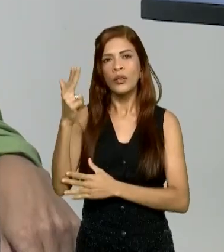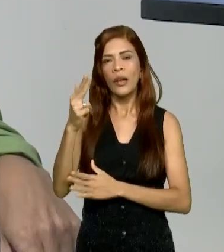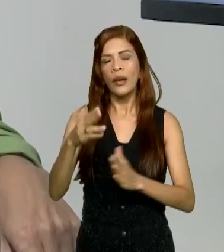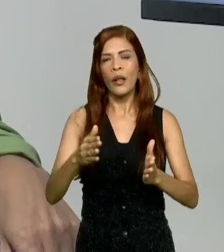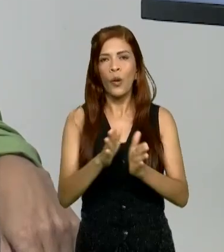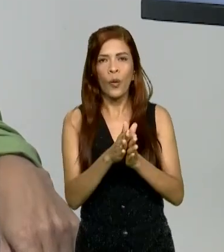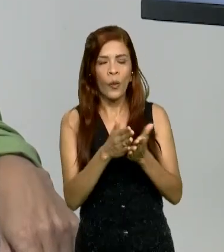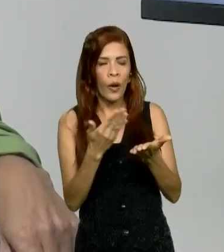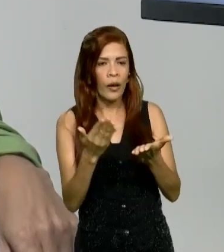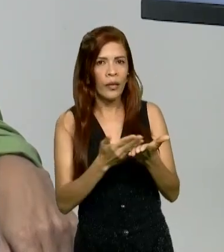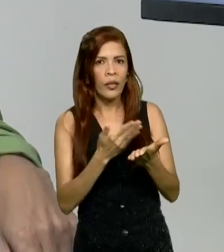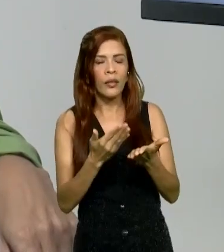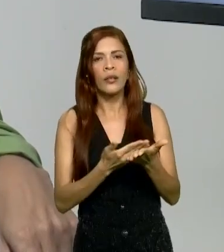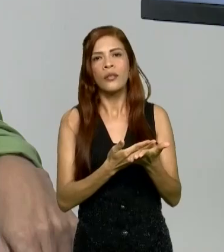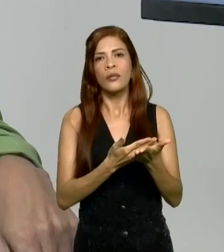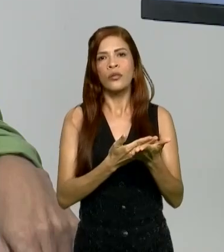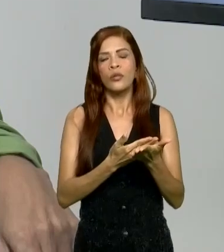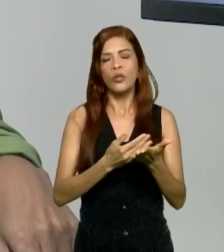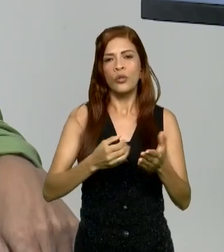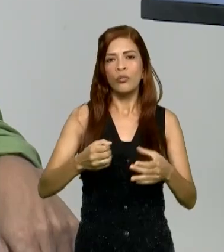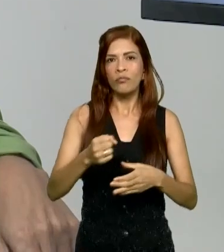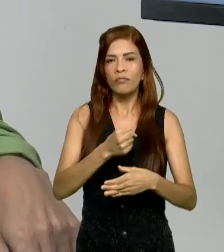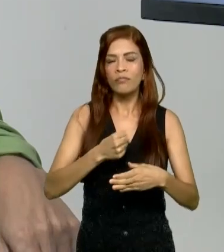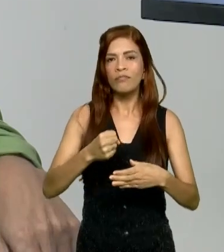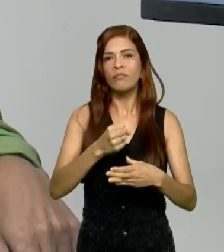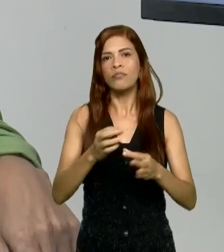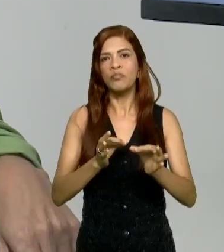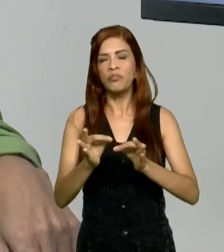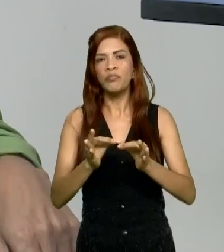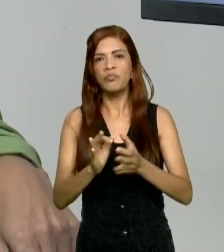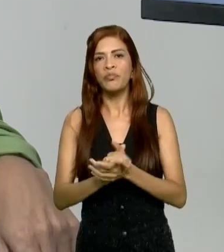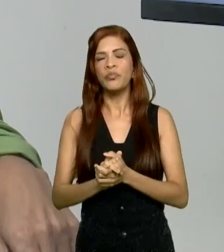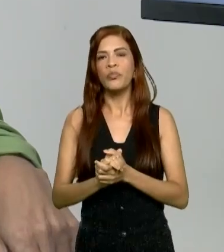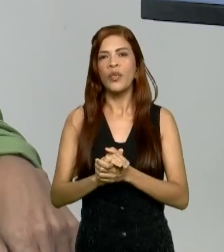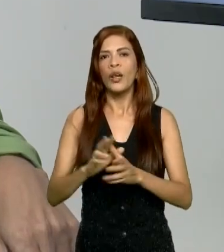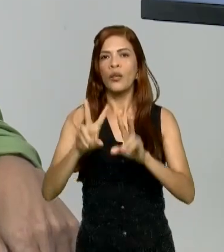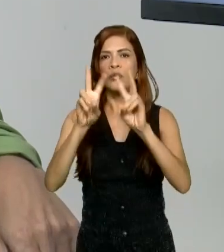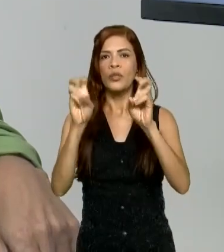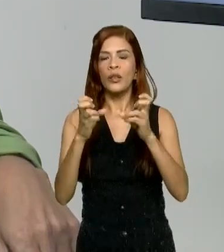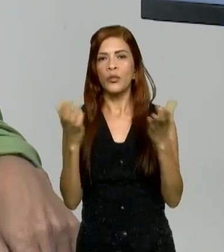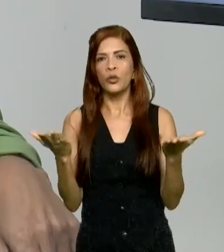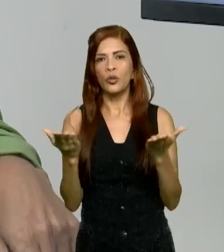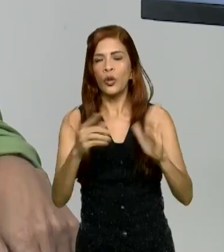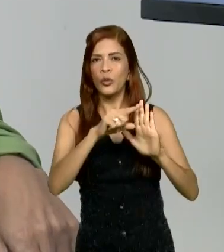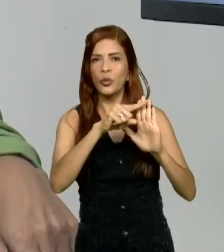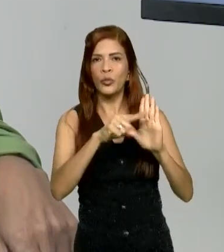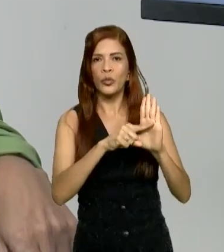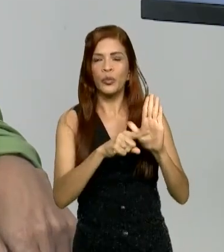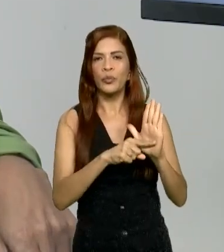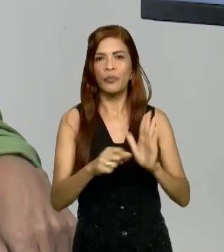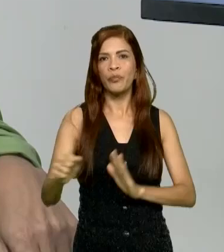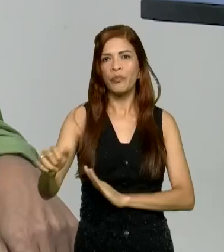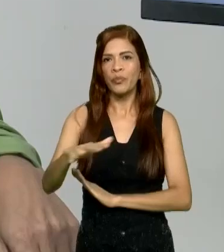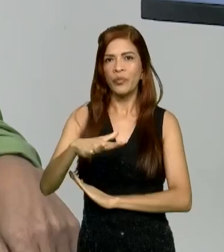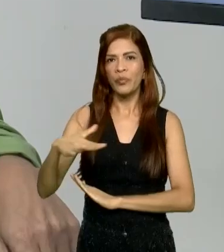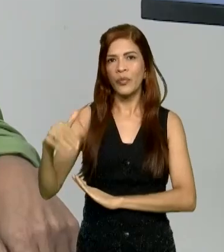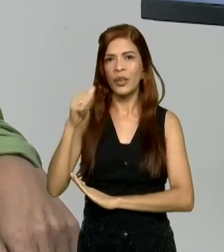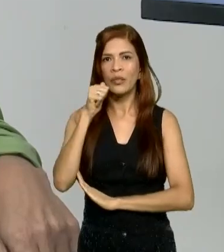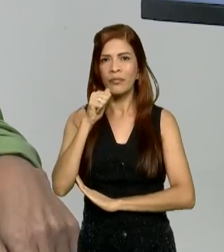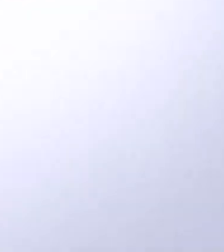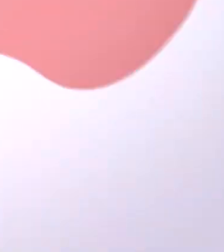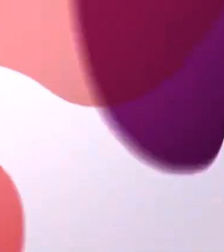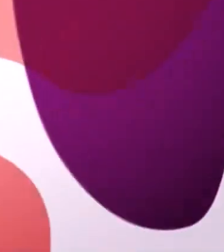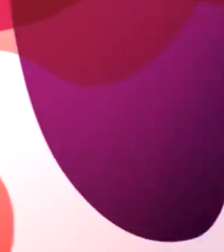que resgata a gastronomia maranhense são o tema do programa de hoje. O Toda Mulher está no